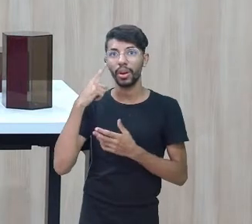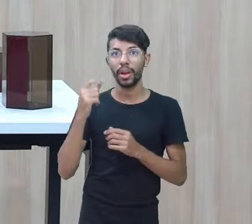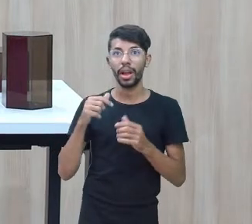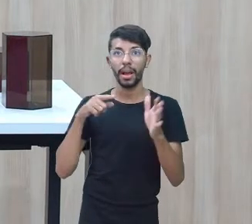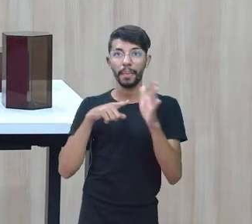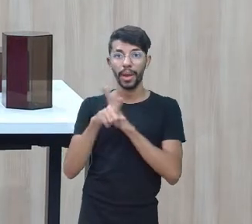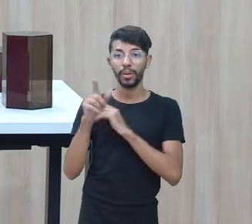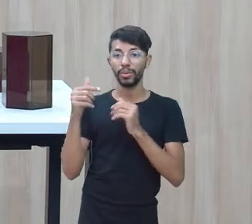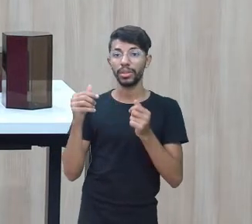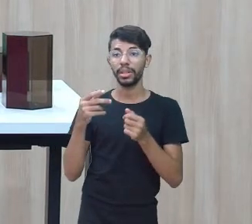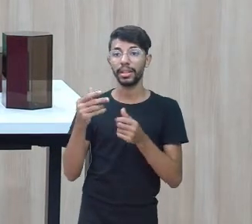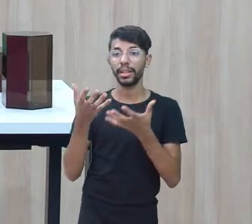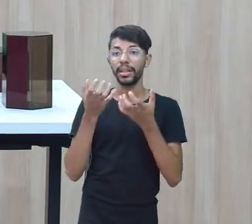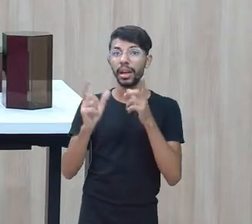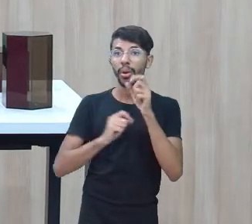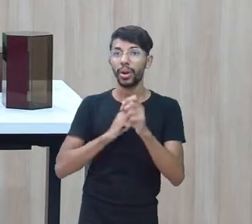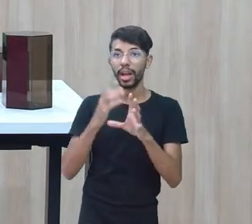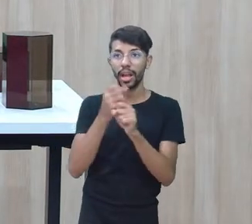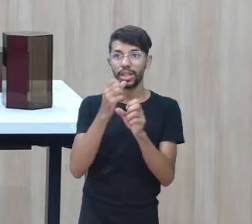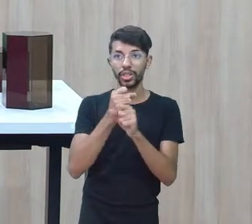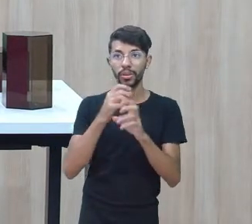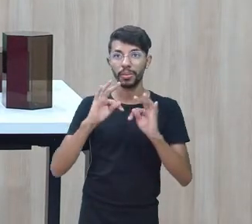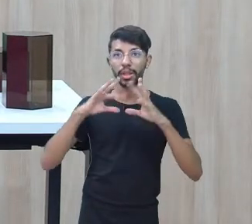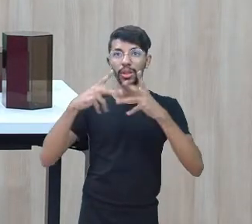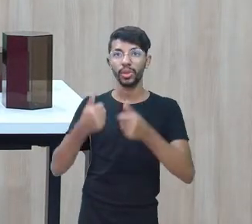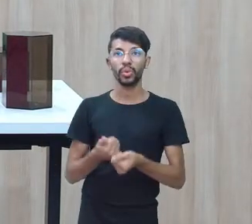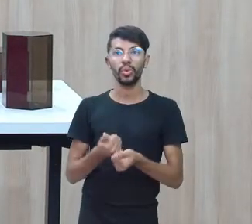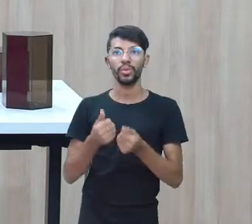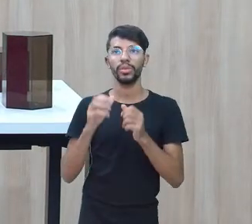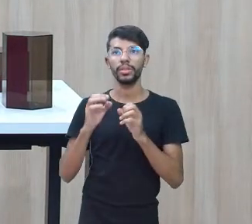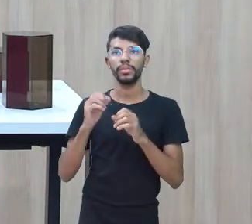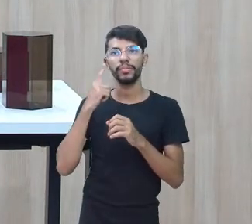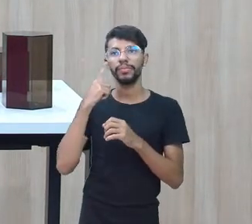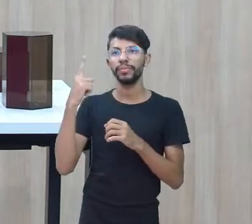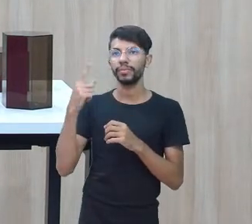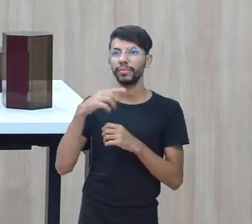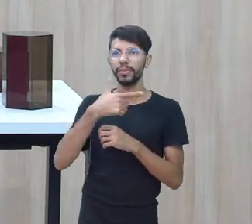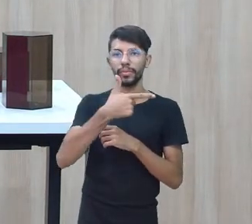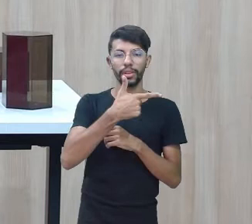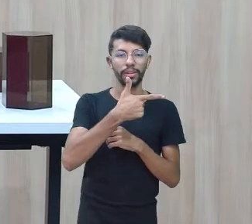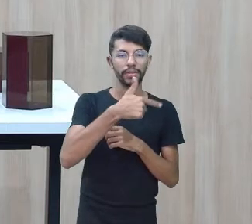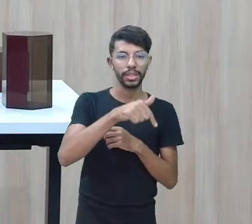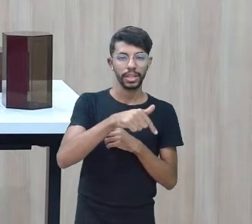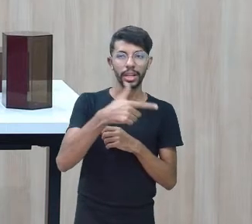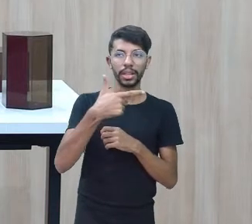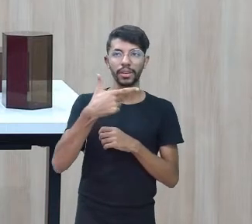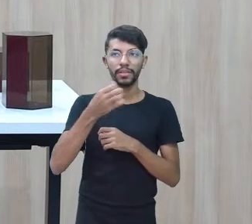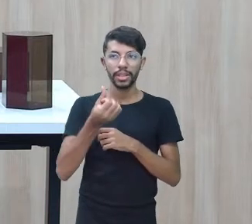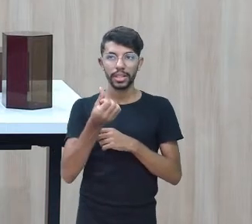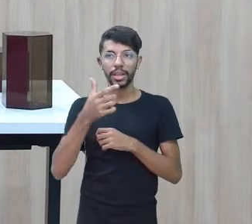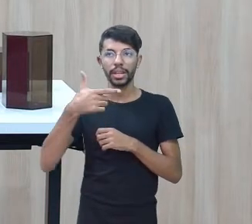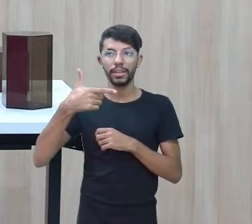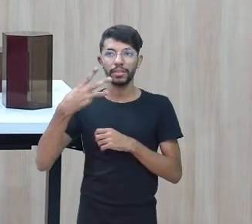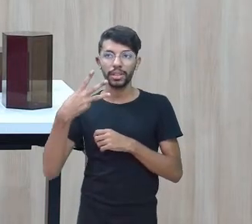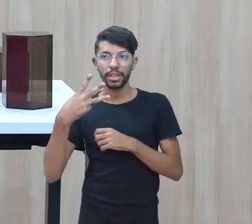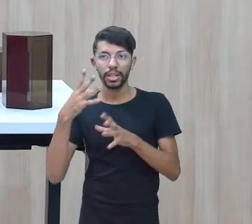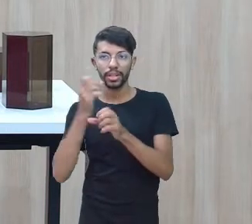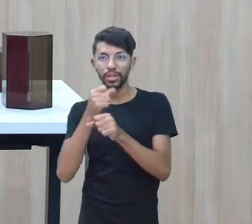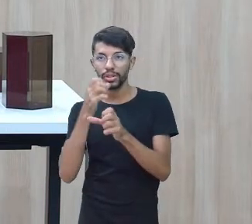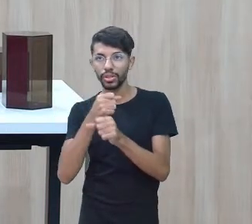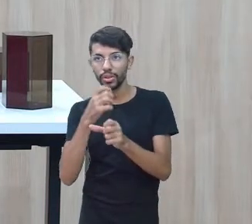essas duplas, a gente vai ter que 27 mais 26 mais 23, ó, que foram os números que a gente obteve aqui, vai